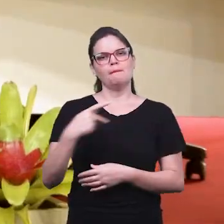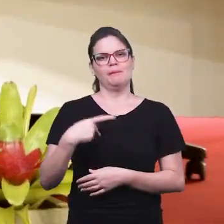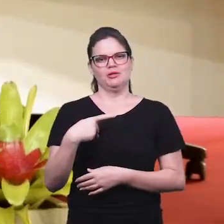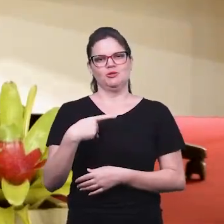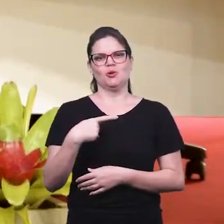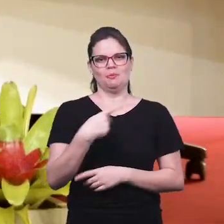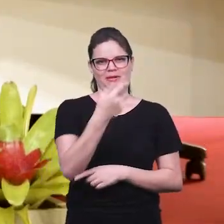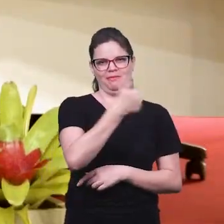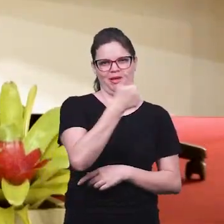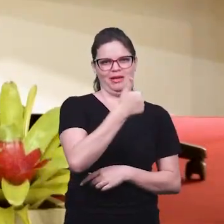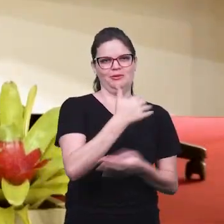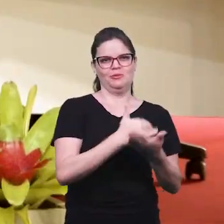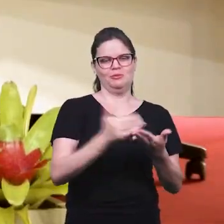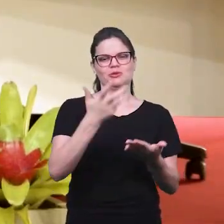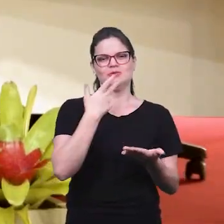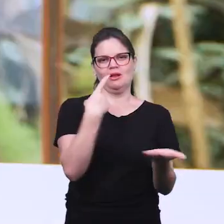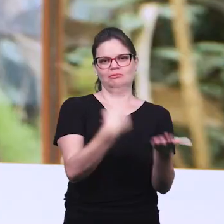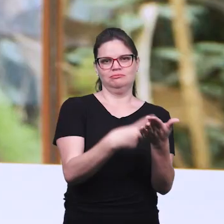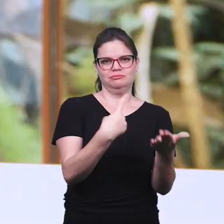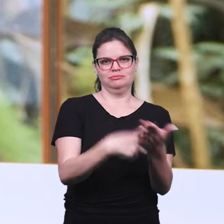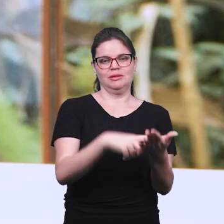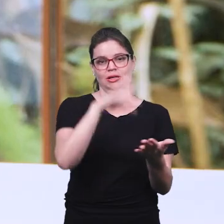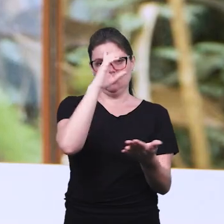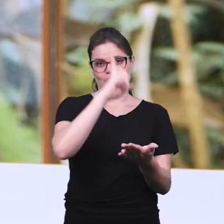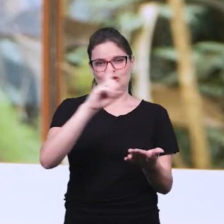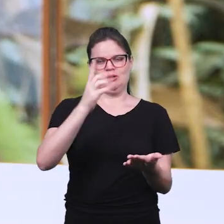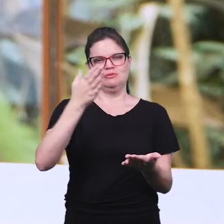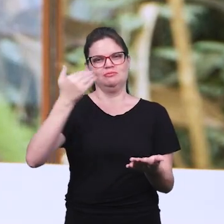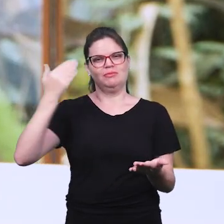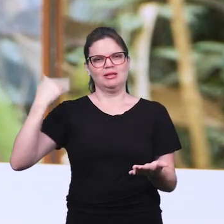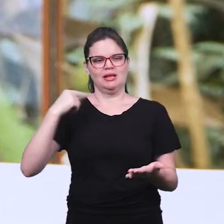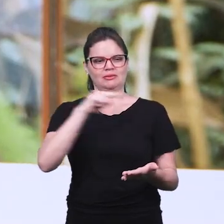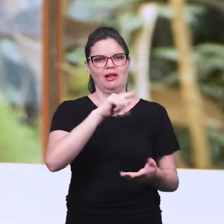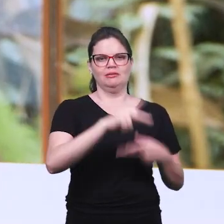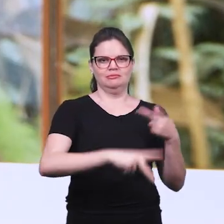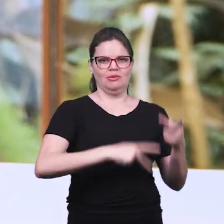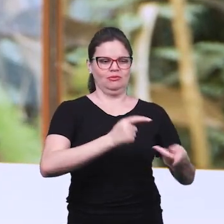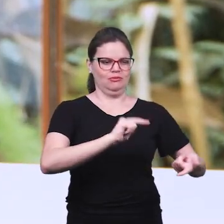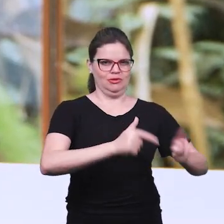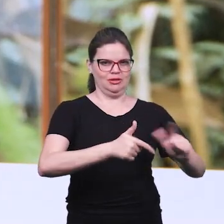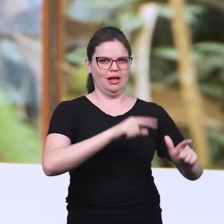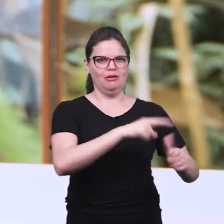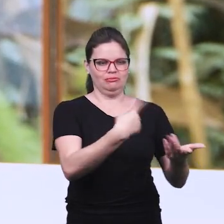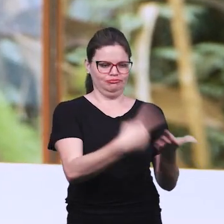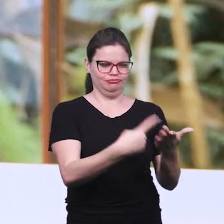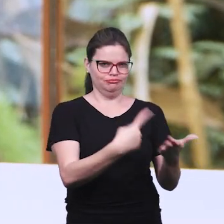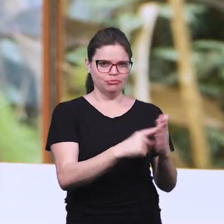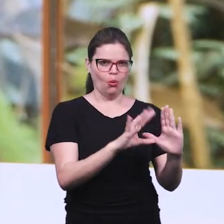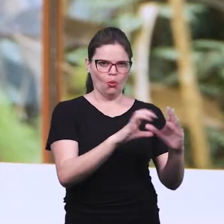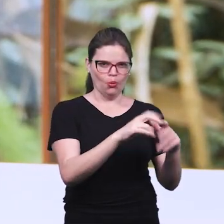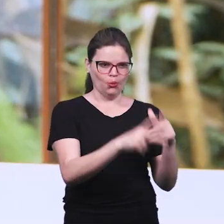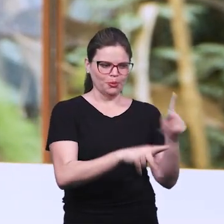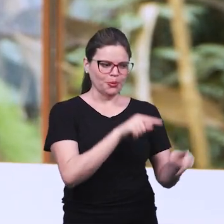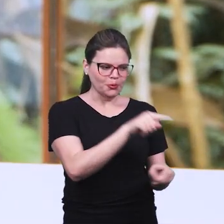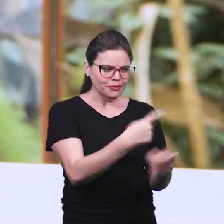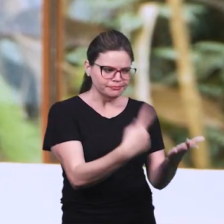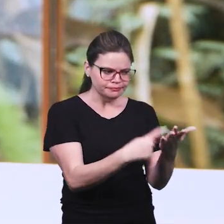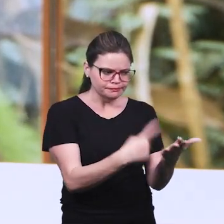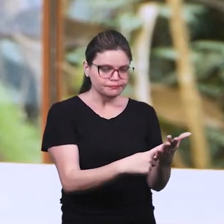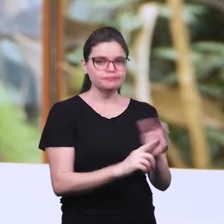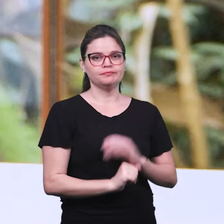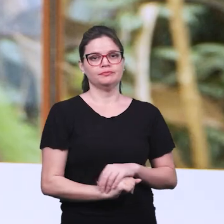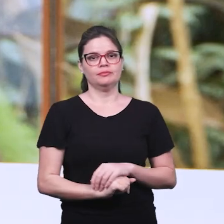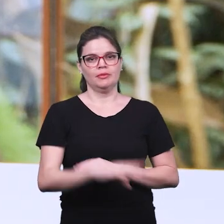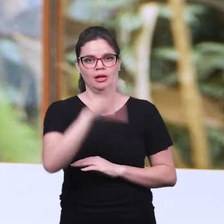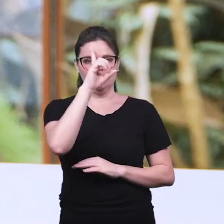começou falando a respeito de um pacto, de uma aliança que Deus fez com o povo de Israel. Toda a condição que Deus deu a esse